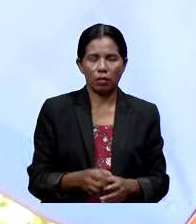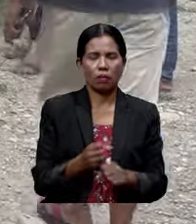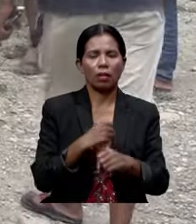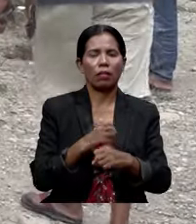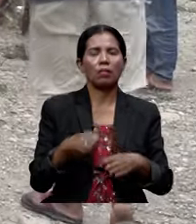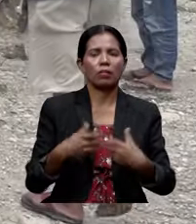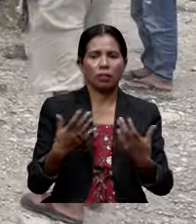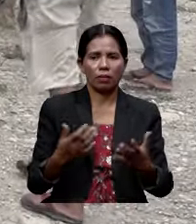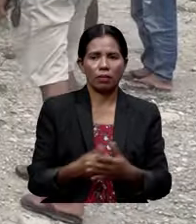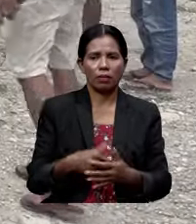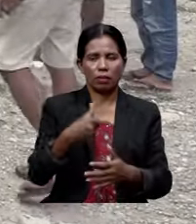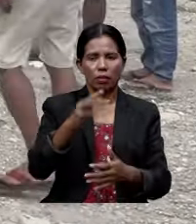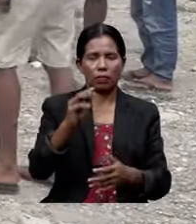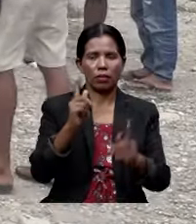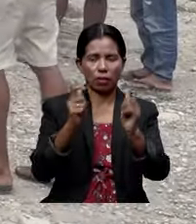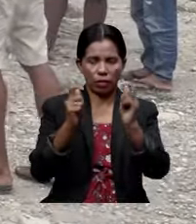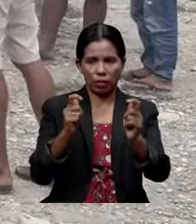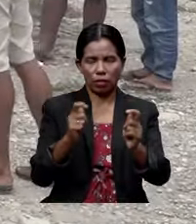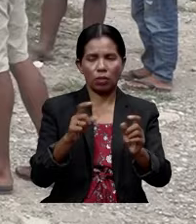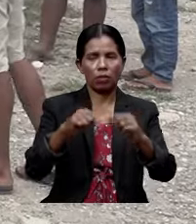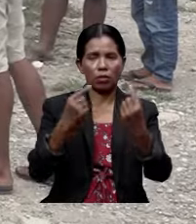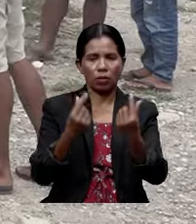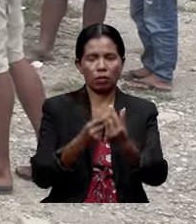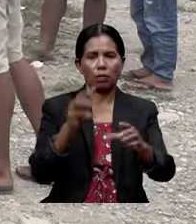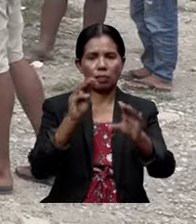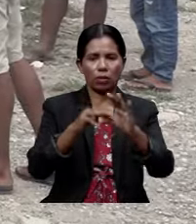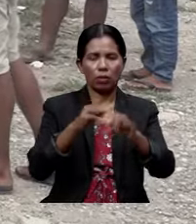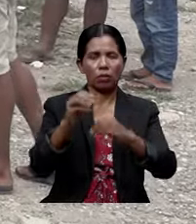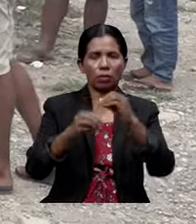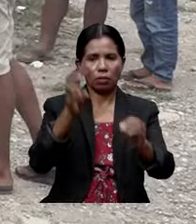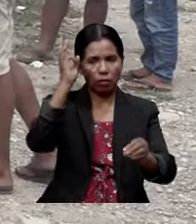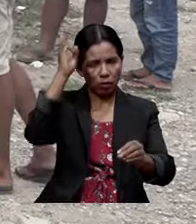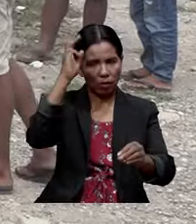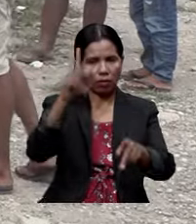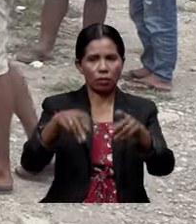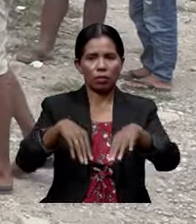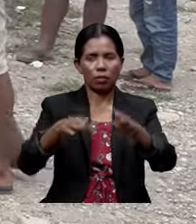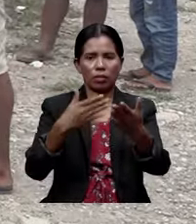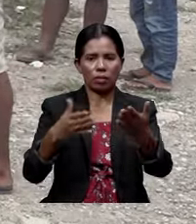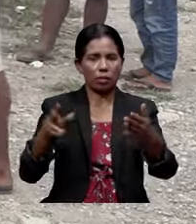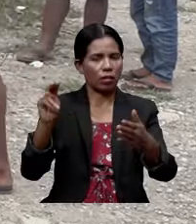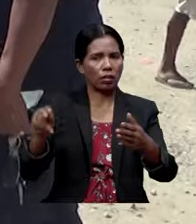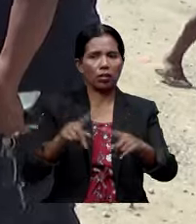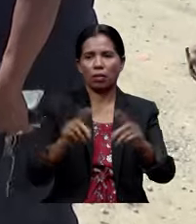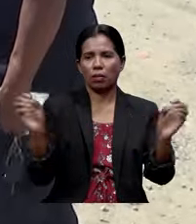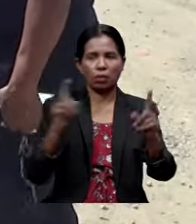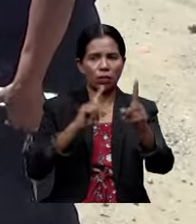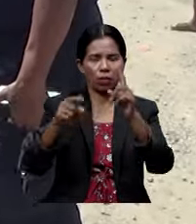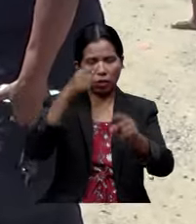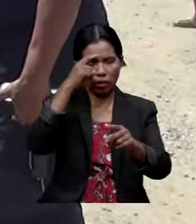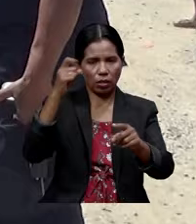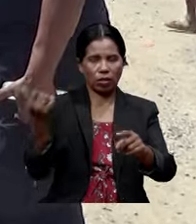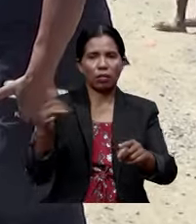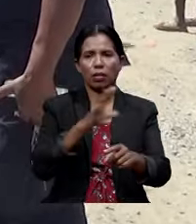kene. Jemeni mos tenta confirmo equipas está mercado kono ba preocupação vendedor sirenia ne. Mas bem lá coi foi comentário, também